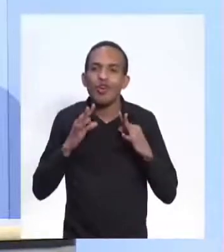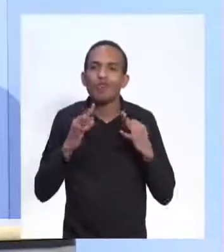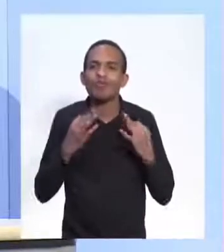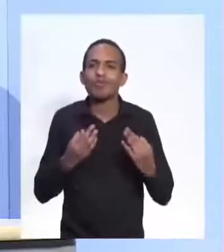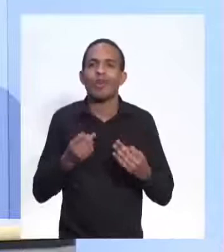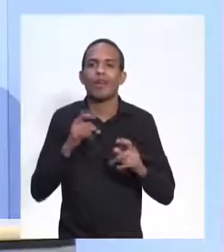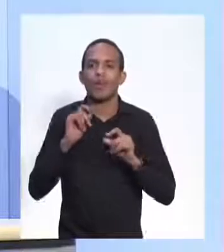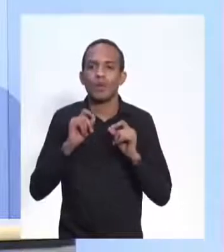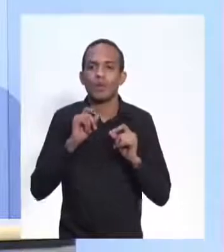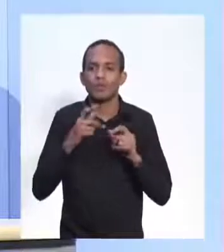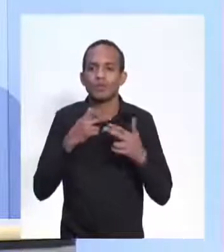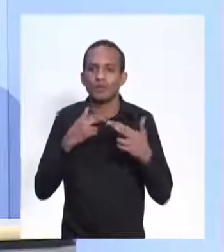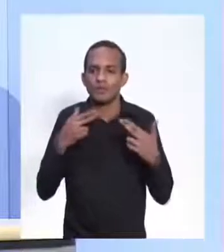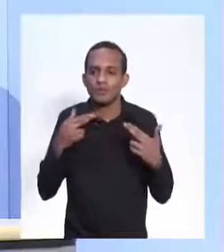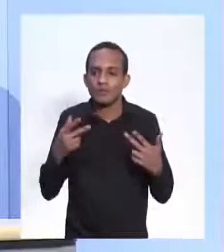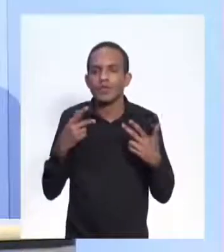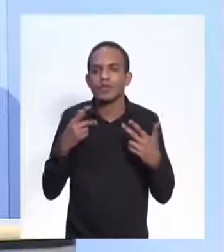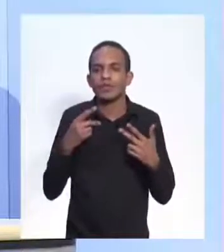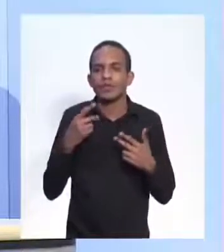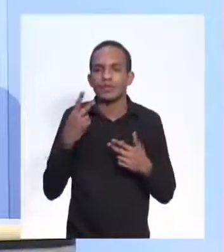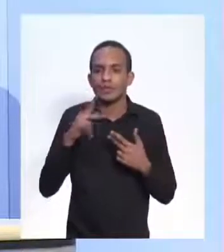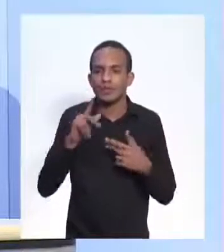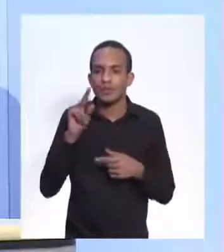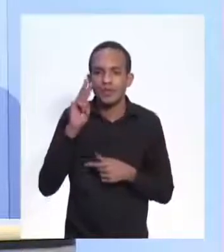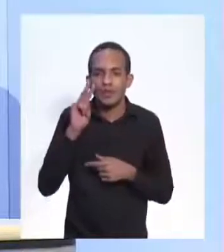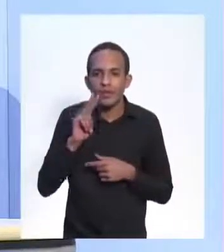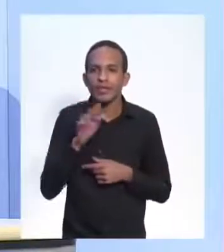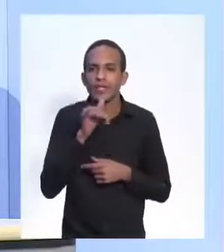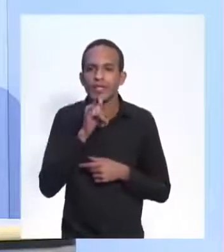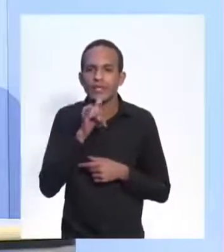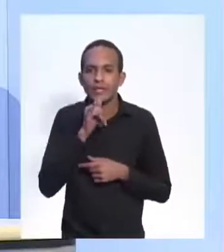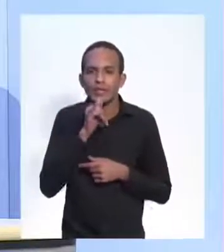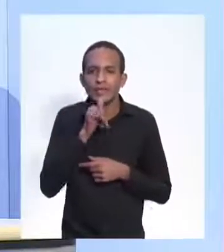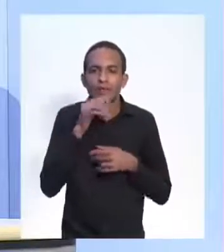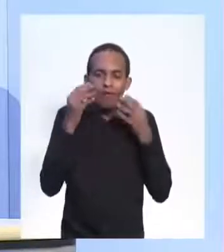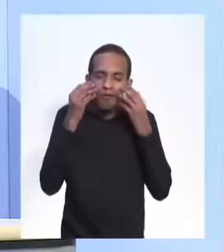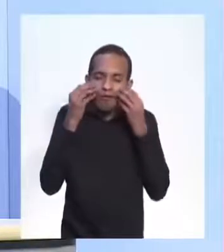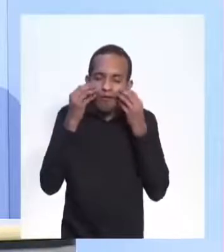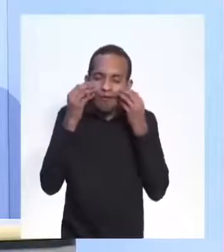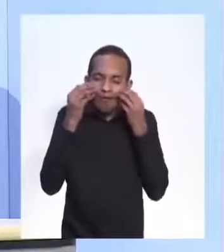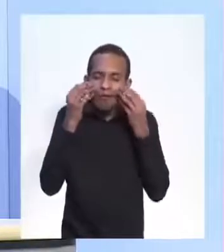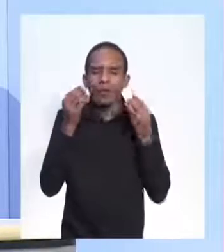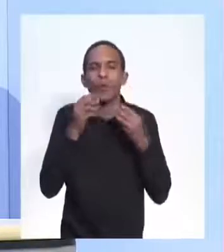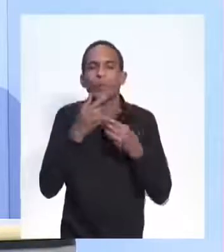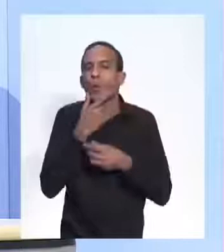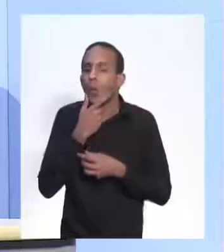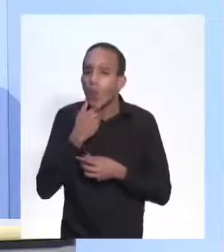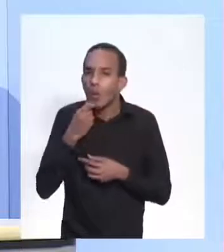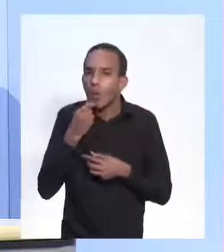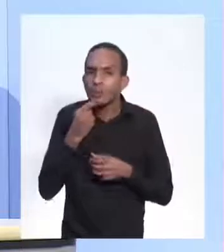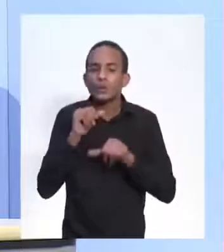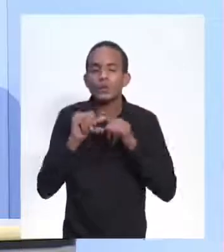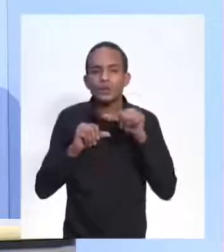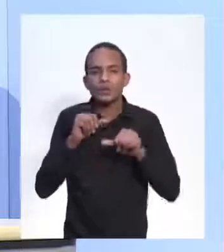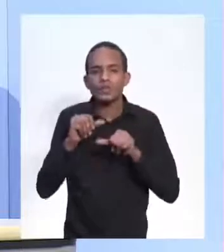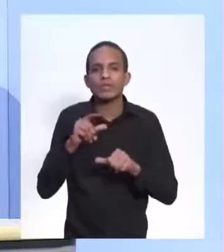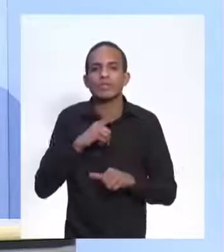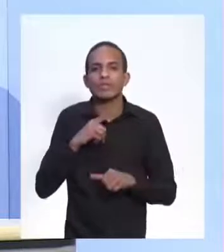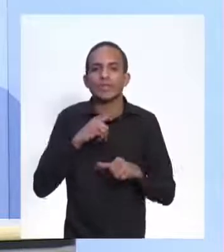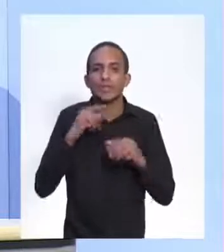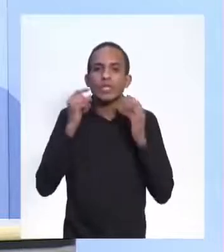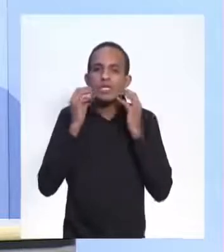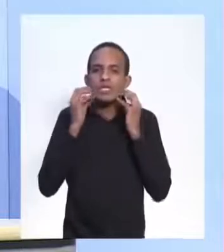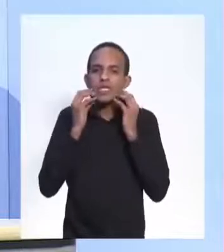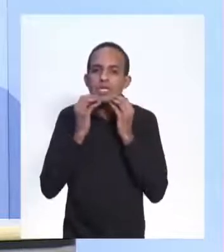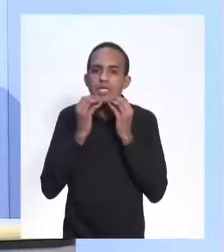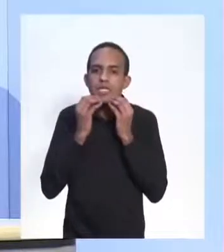esses enxertos, né, onde você vê a saliência de maçãs do rosto, né, o queixo. Então, na verdade, é uma prótese que ela